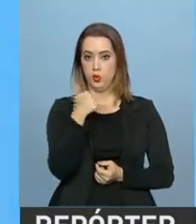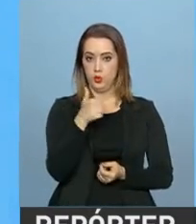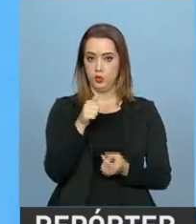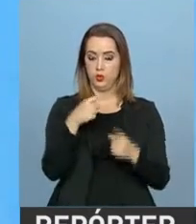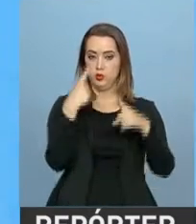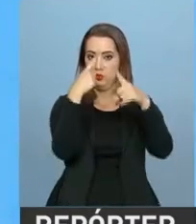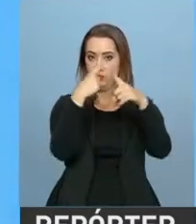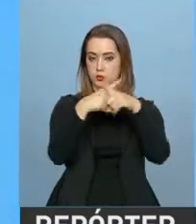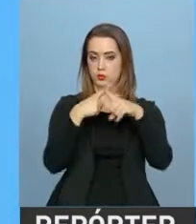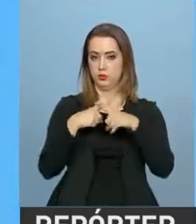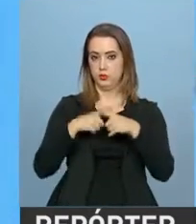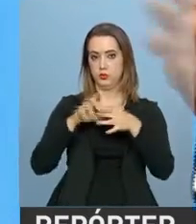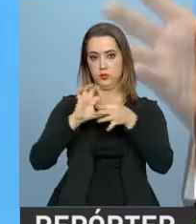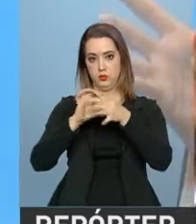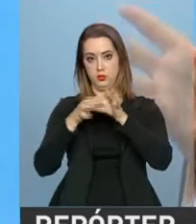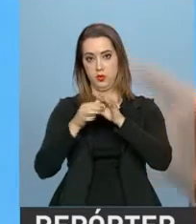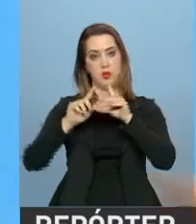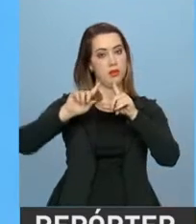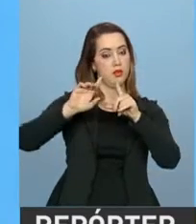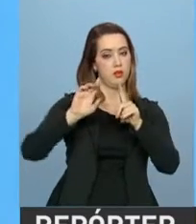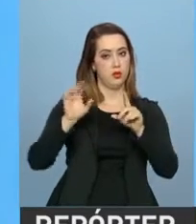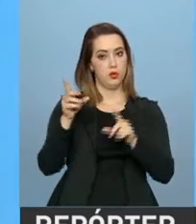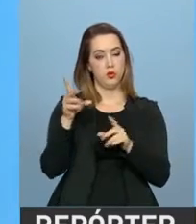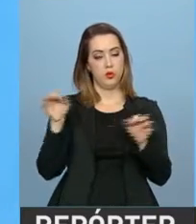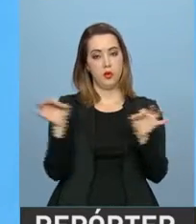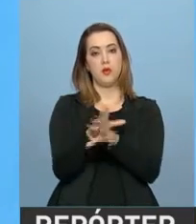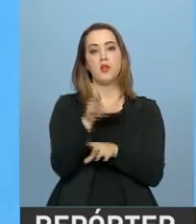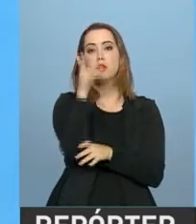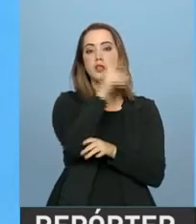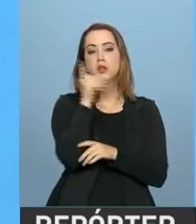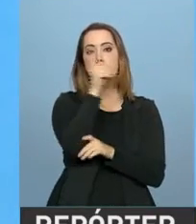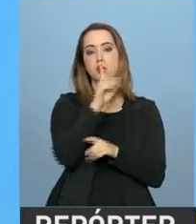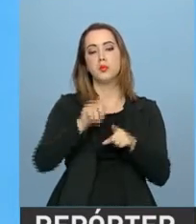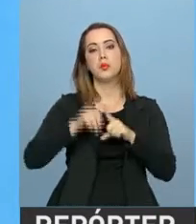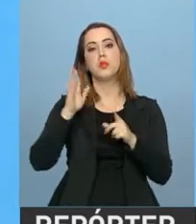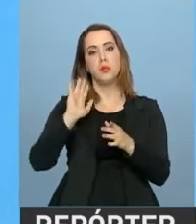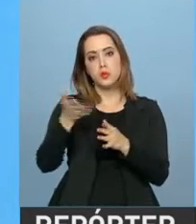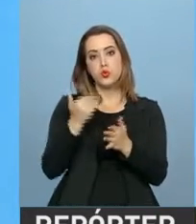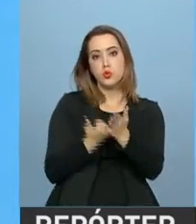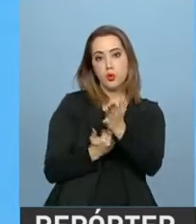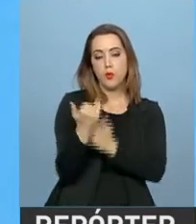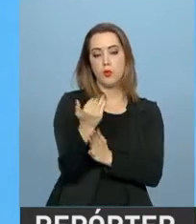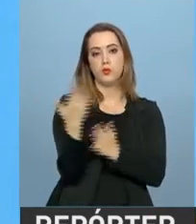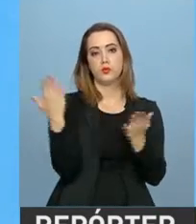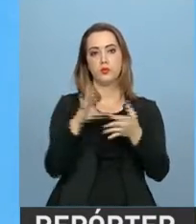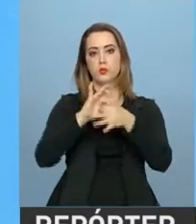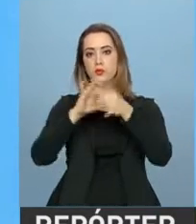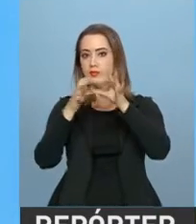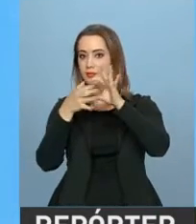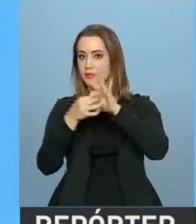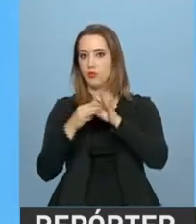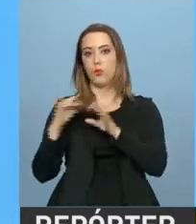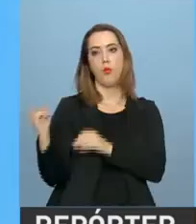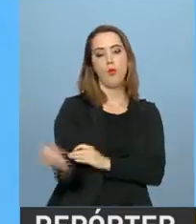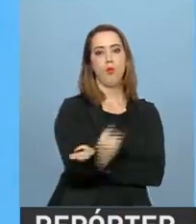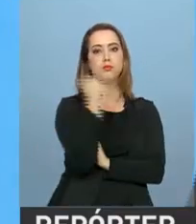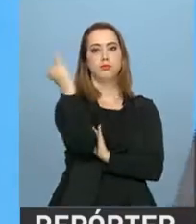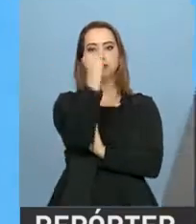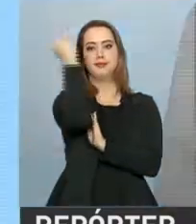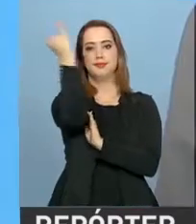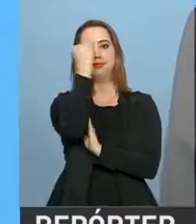no domingo mas logo depois a partir do dia do dia 7 nós temos um evento importantíssimo das